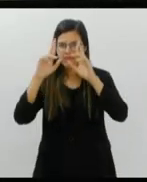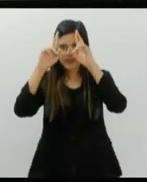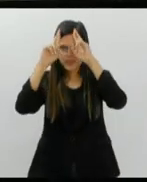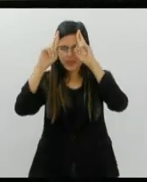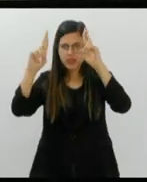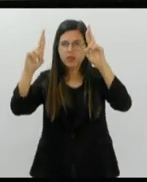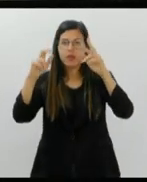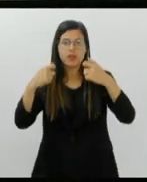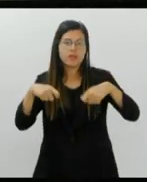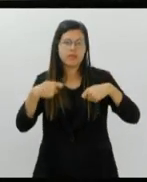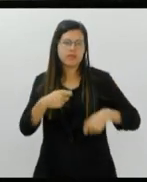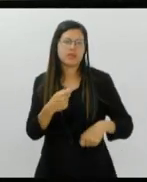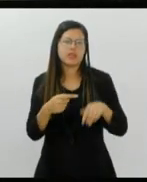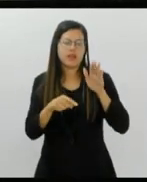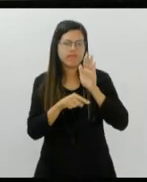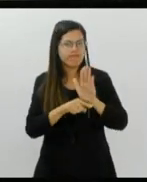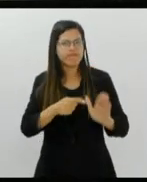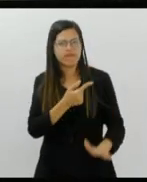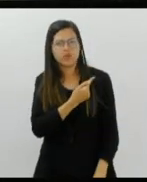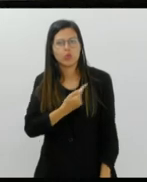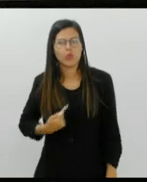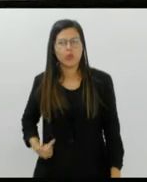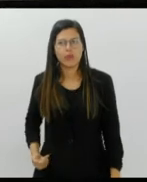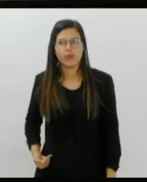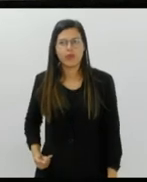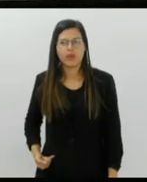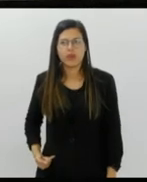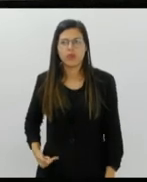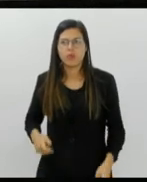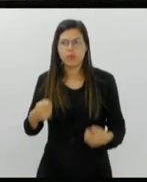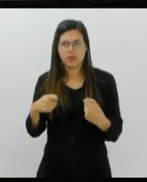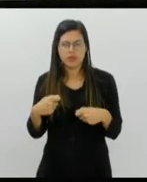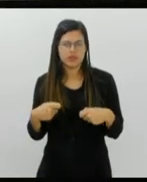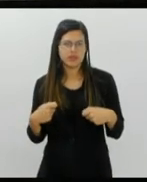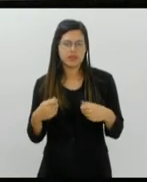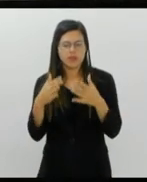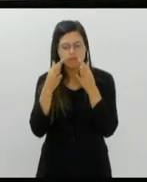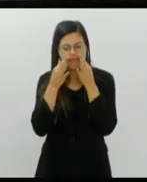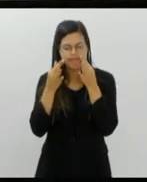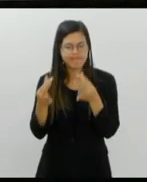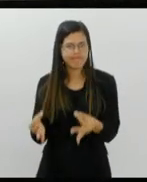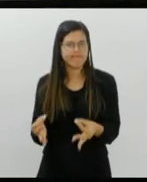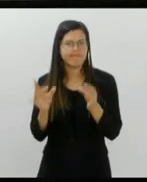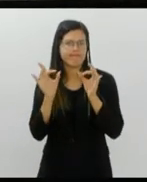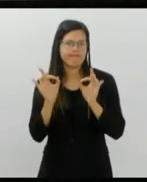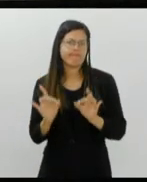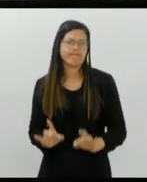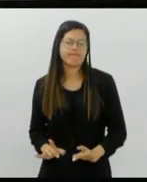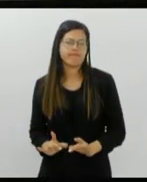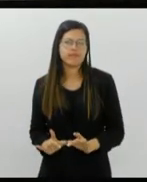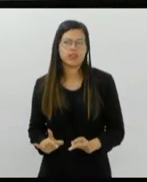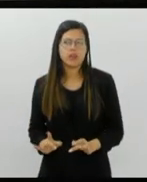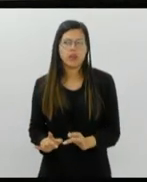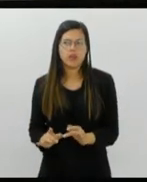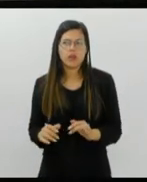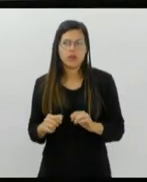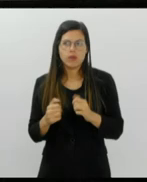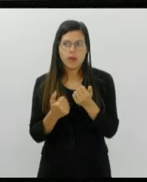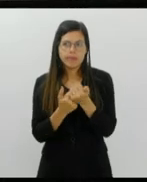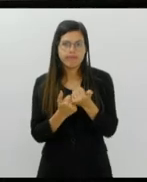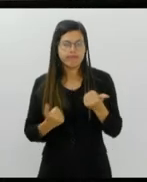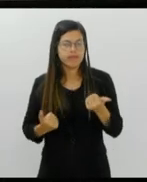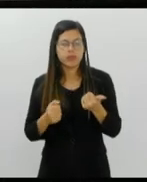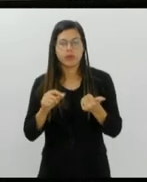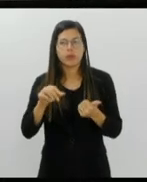precisa do governo seja em qualquer esfera que seja um olhar especial eu peço faço aqui um apoio especial aos